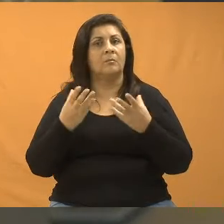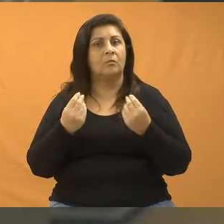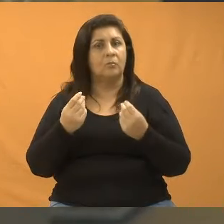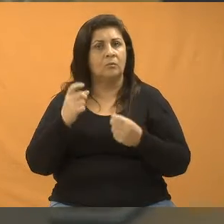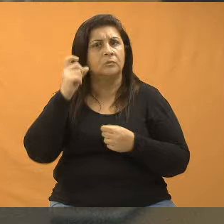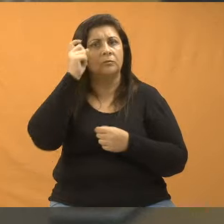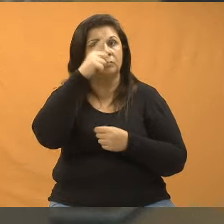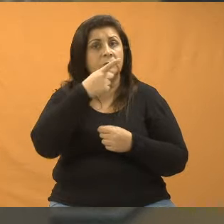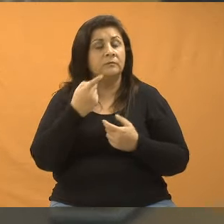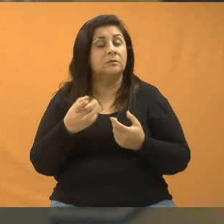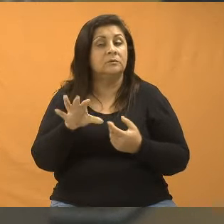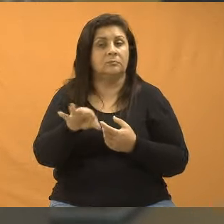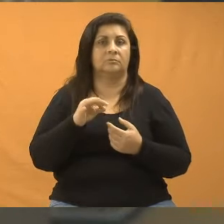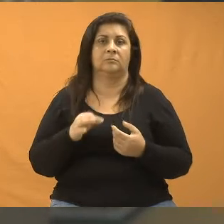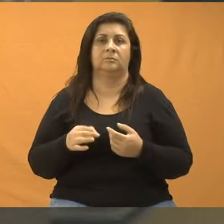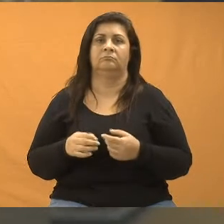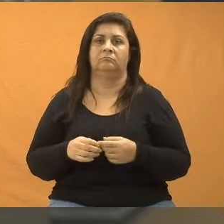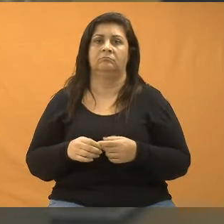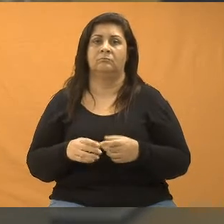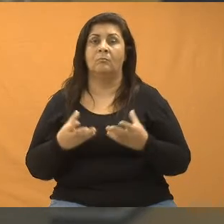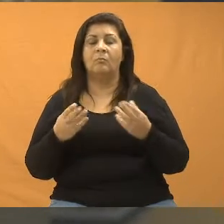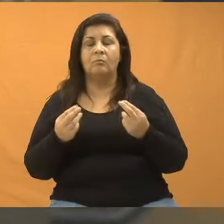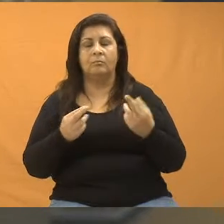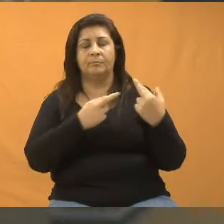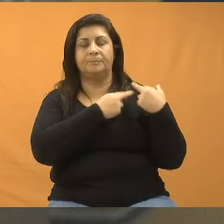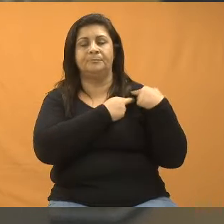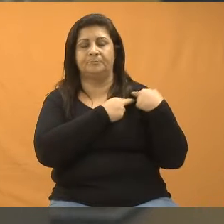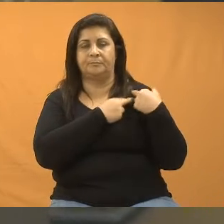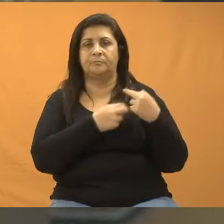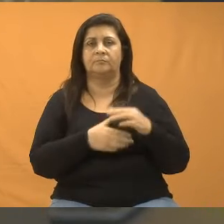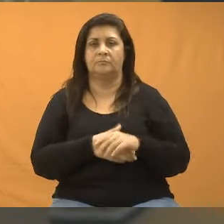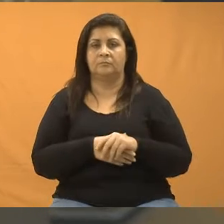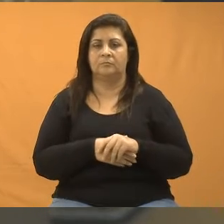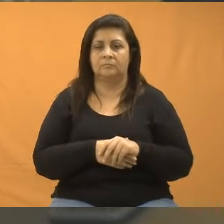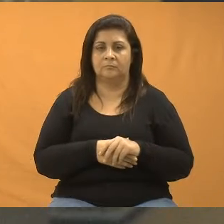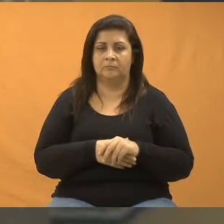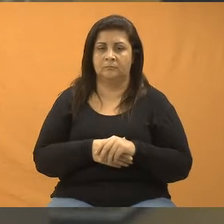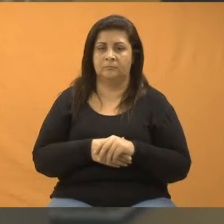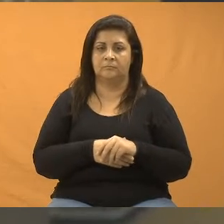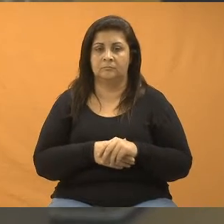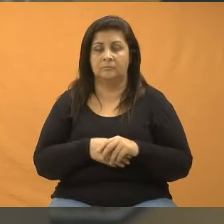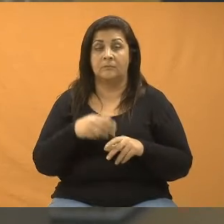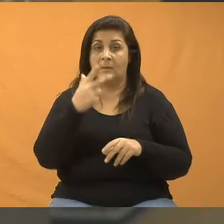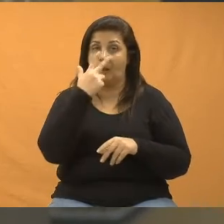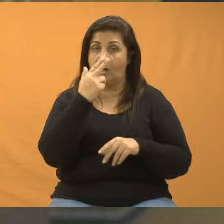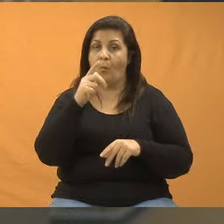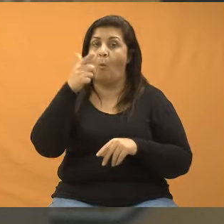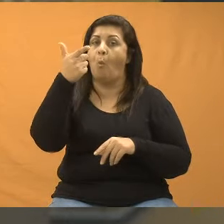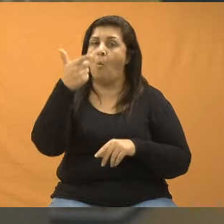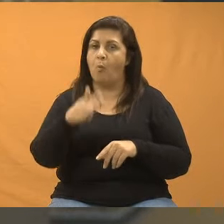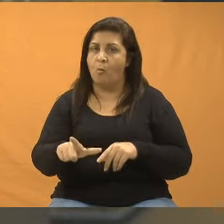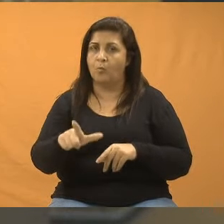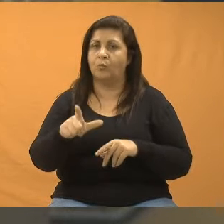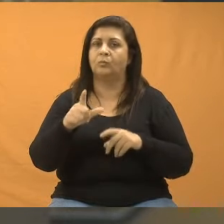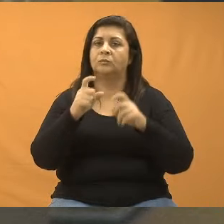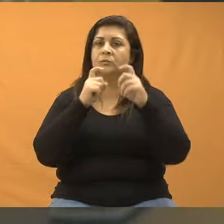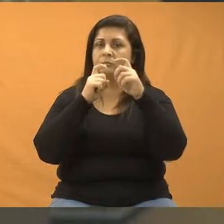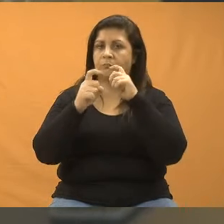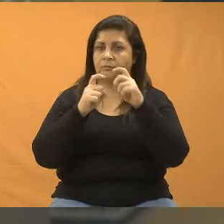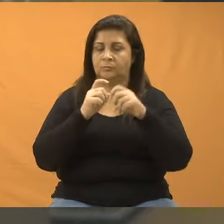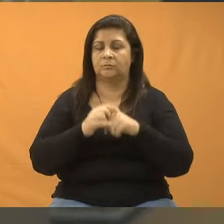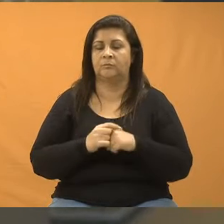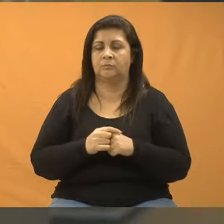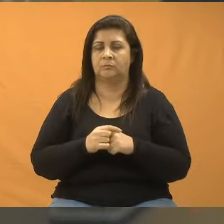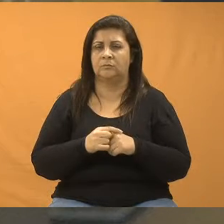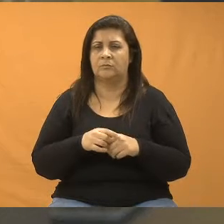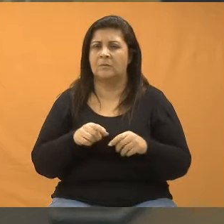tomada e, ao mesmo tempo, carregada de responsabilidade. Então, talvez teremos outras oportunidades para que a gente possa ir mais